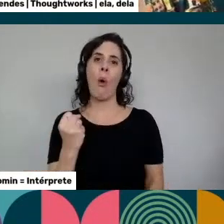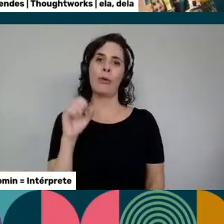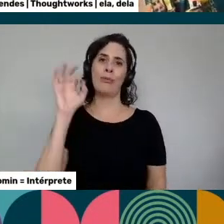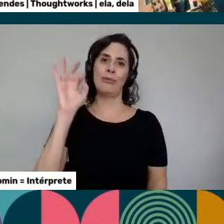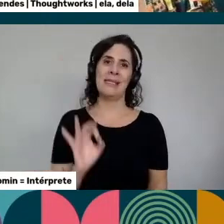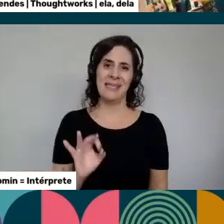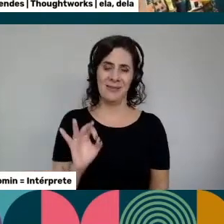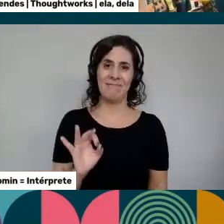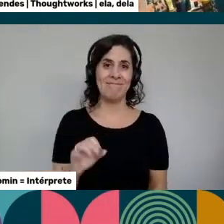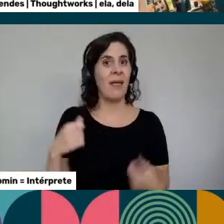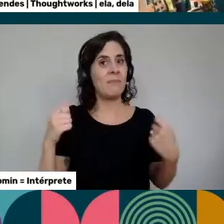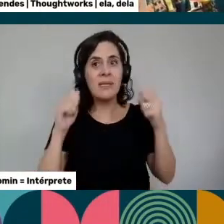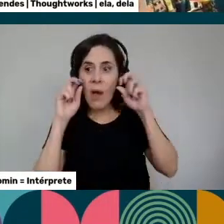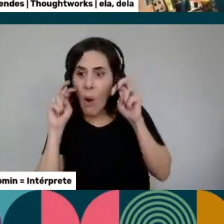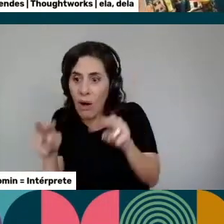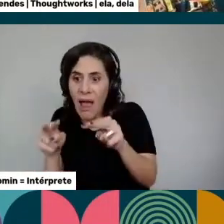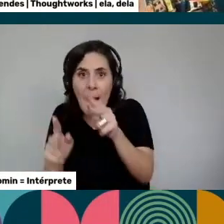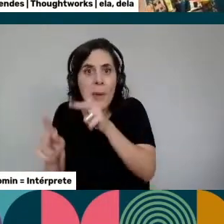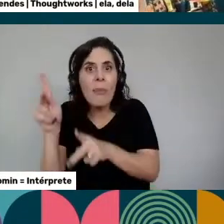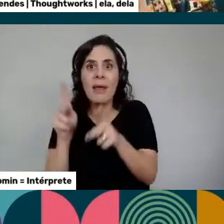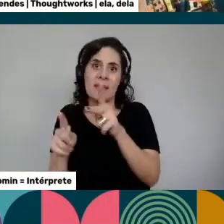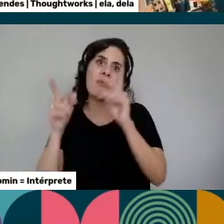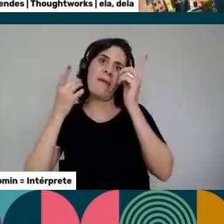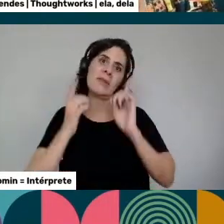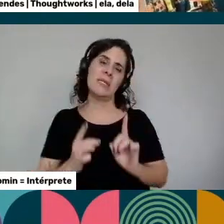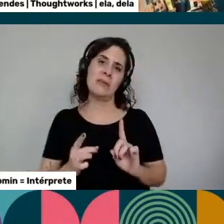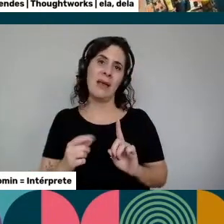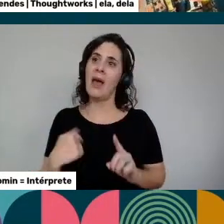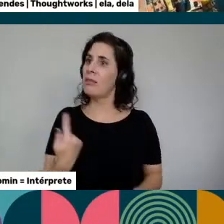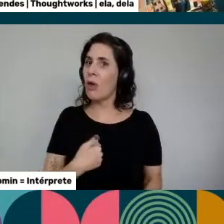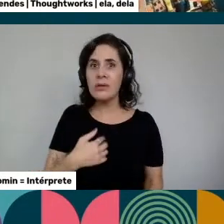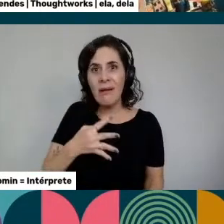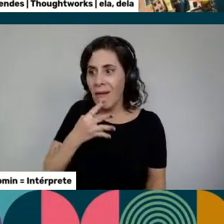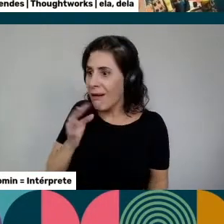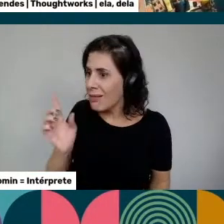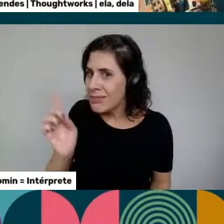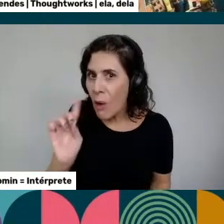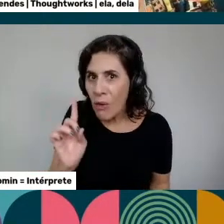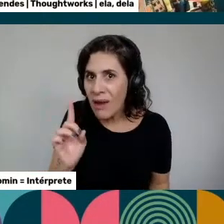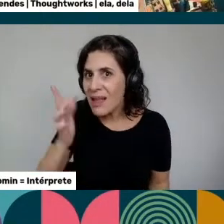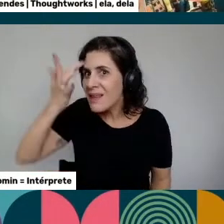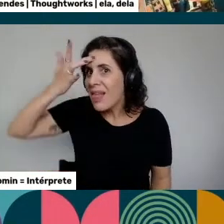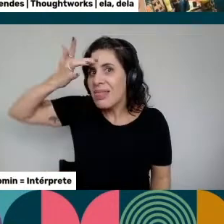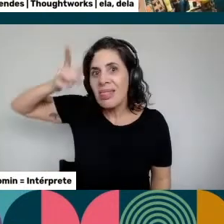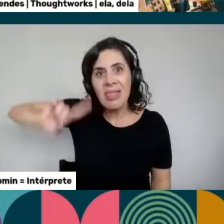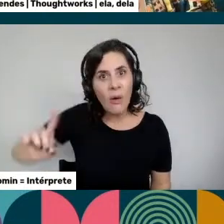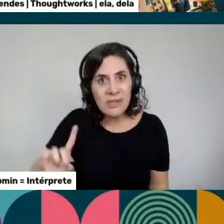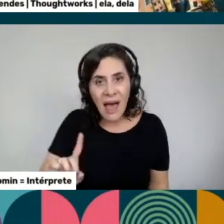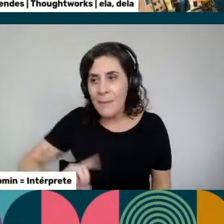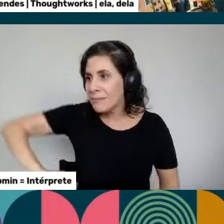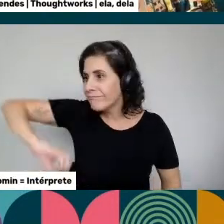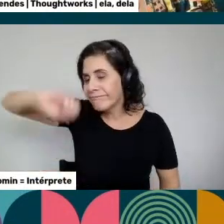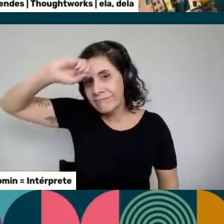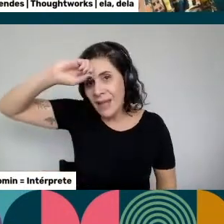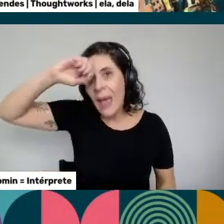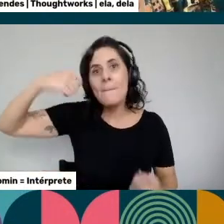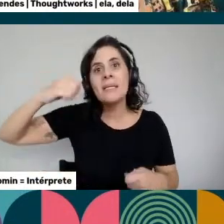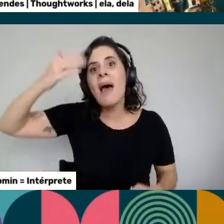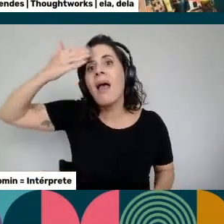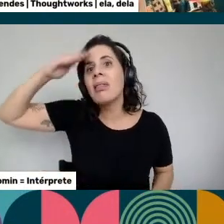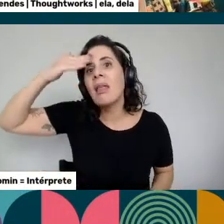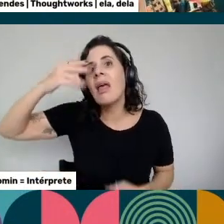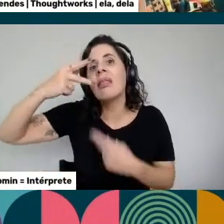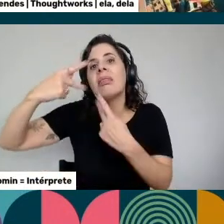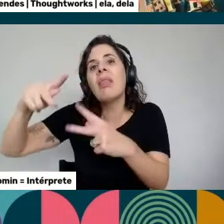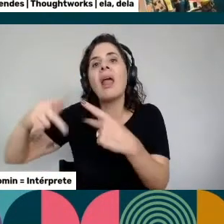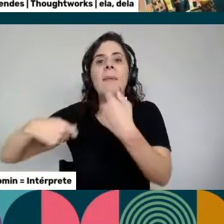uma forma de que a gente não sabe nada e de que a gente precisa entender o que elas precisam. Então, quando a gente fala em capacitação, por